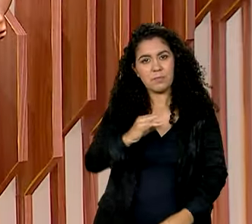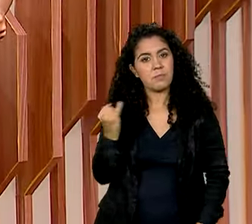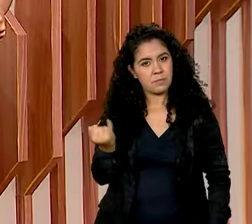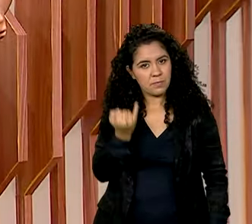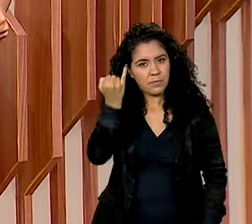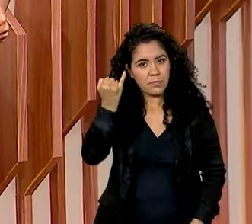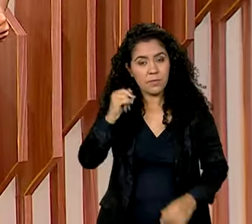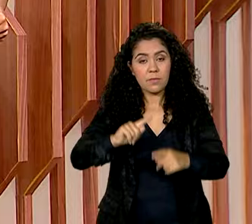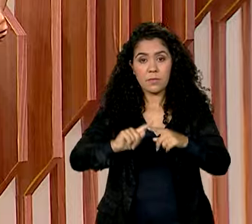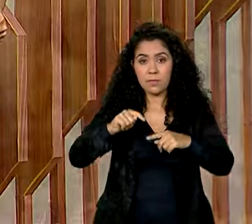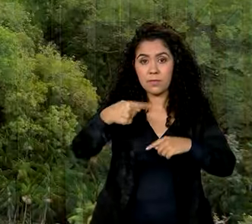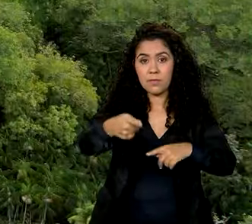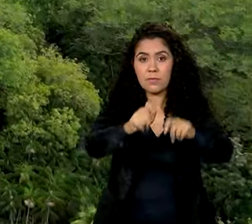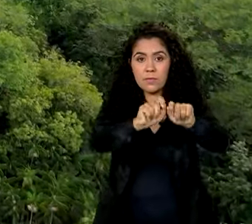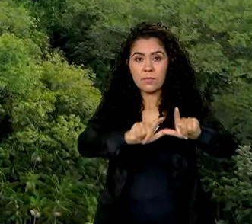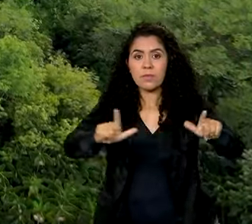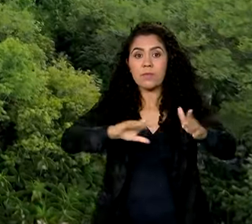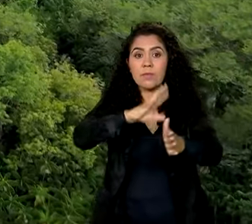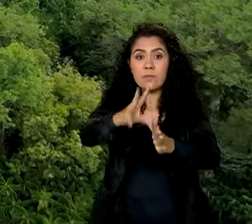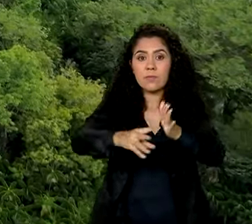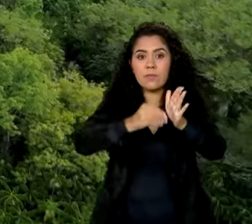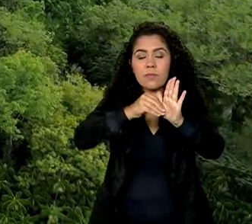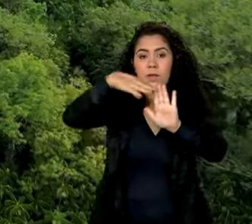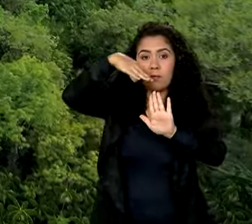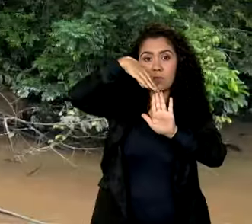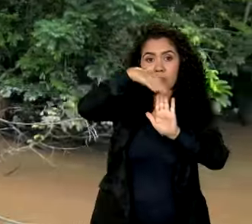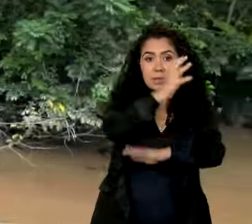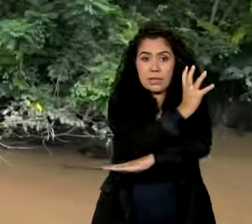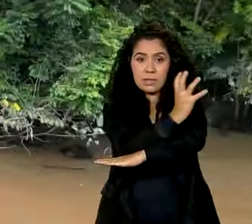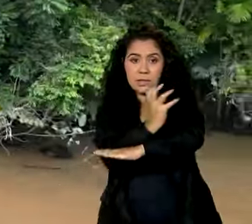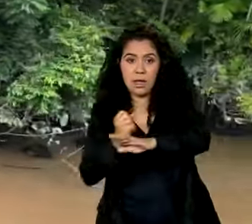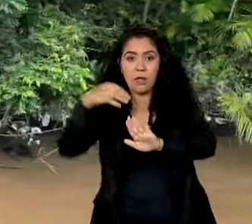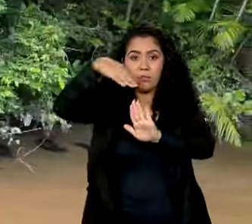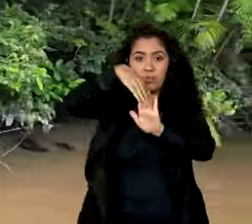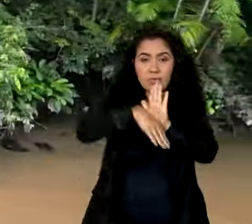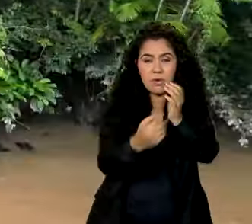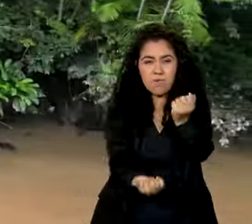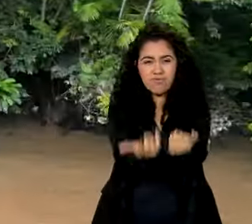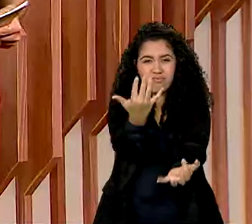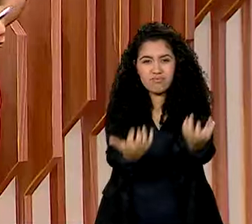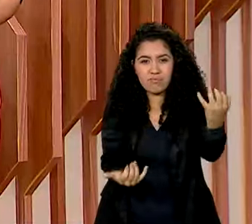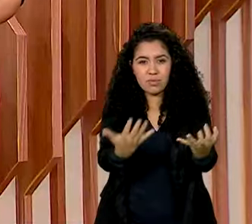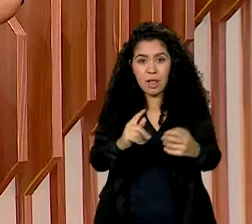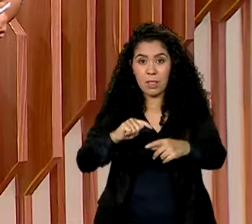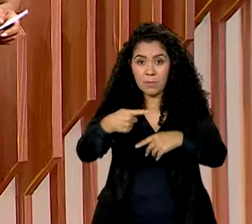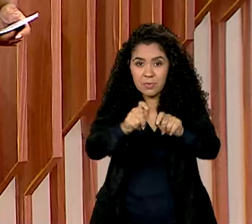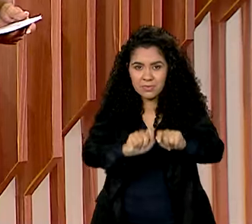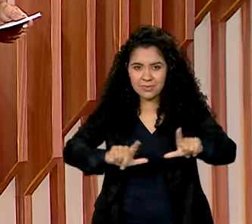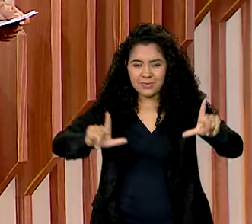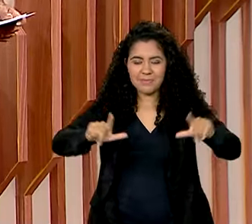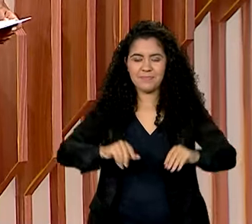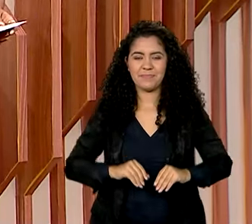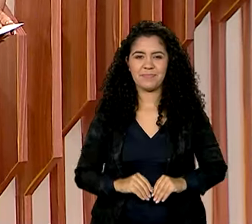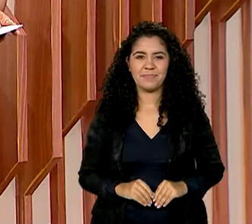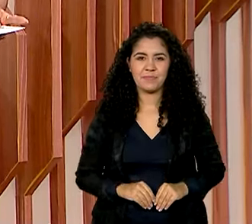a seguir, a Amazônia e Cerrado registram queda no índice de desmatamento. A gente volta já já.